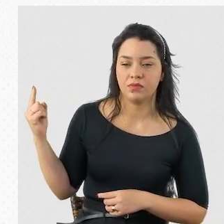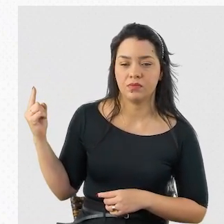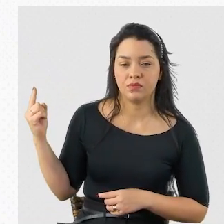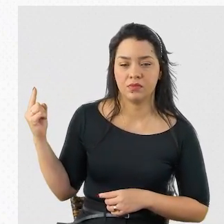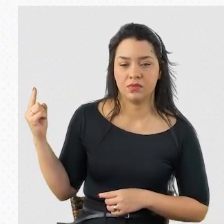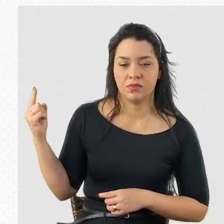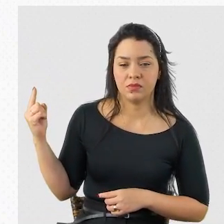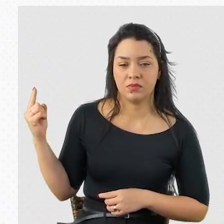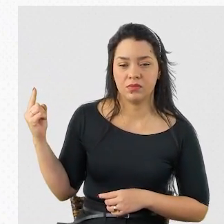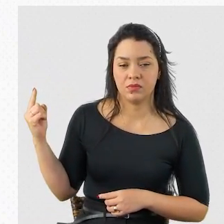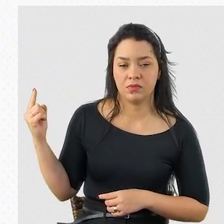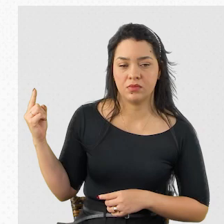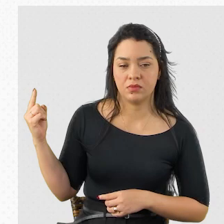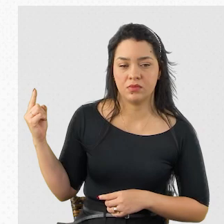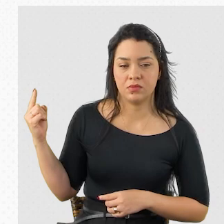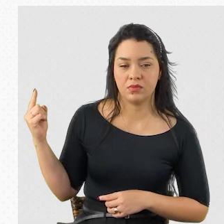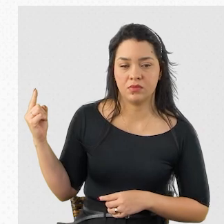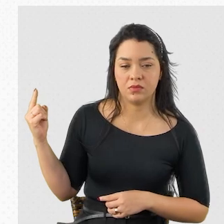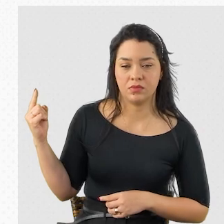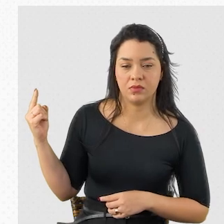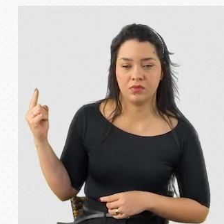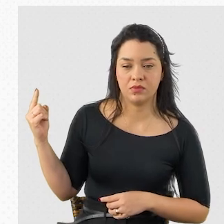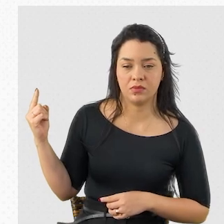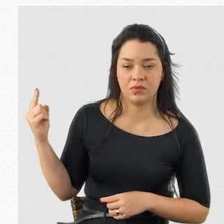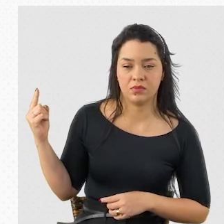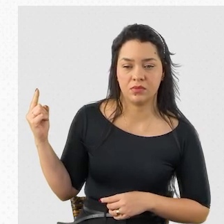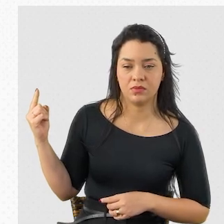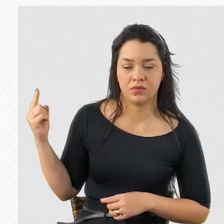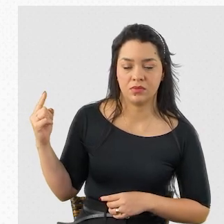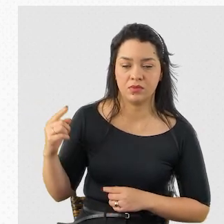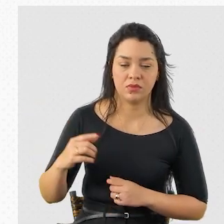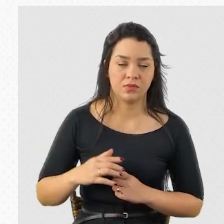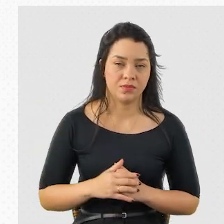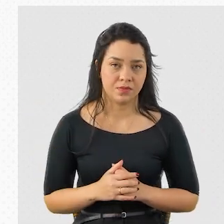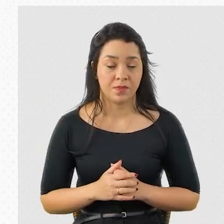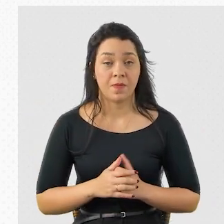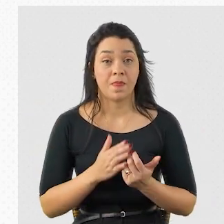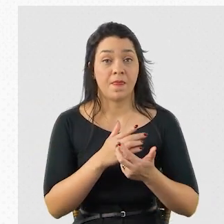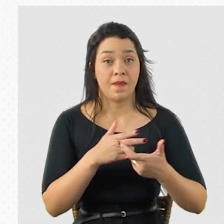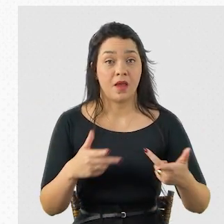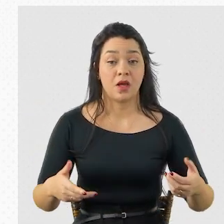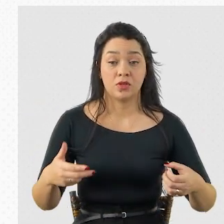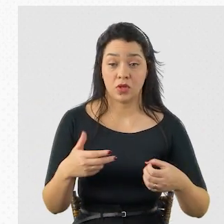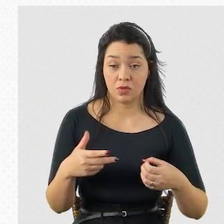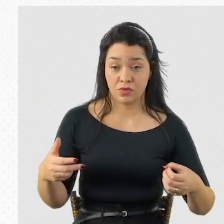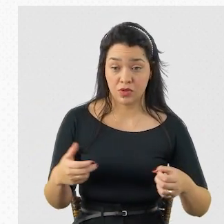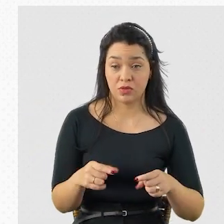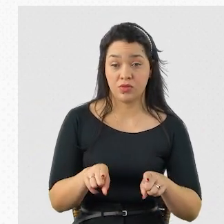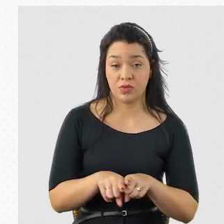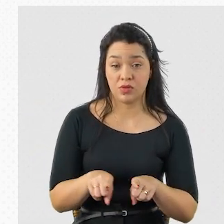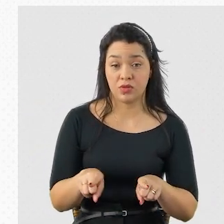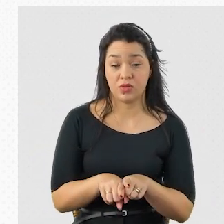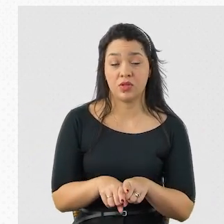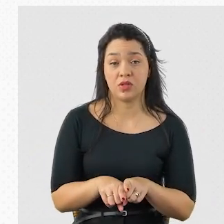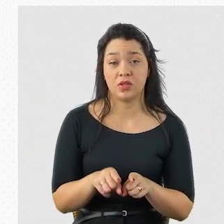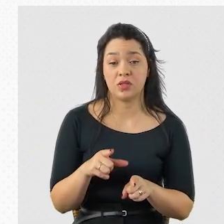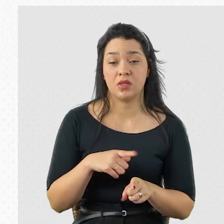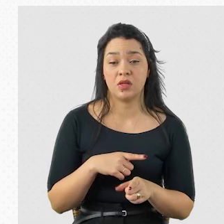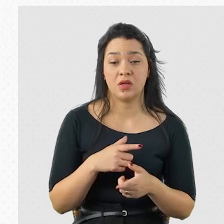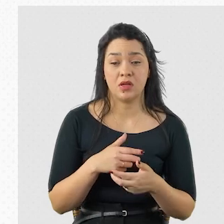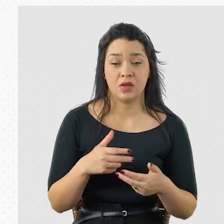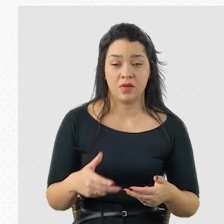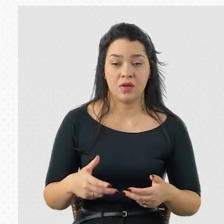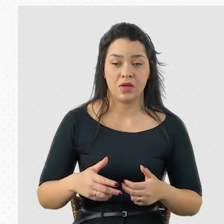joalheria, além de trabalhar com audiovisual. Ela atualmente tem desenvolvido objetos para autodefesa que transitam de joias em